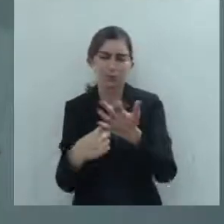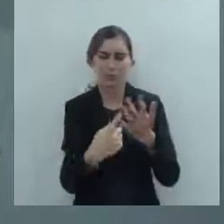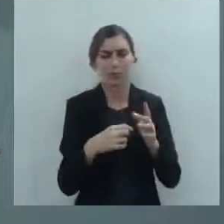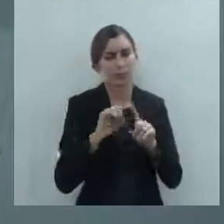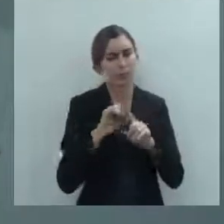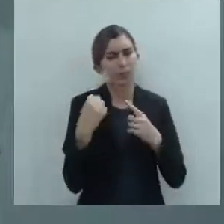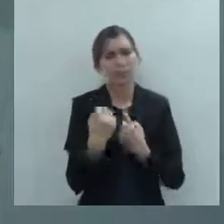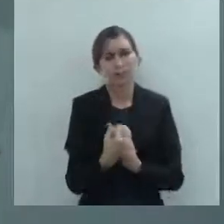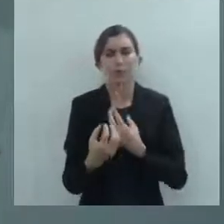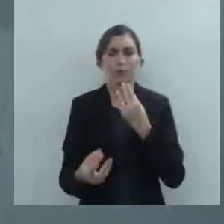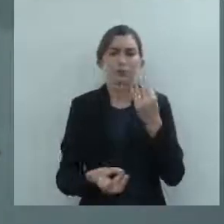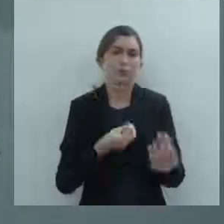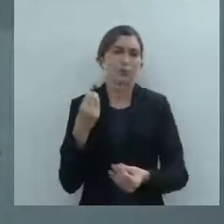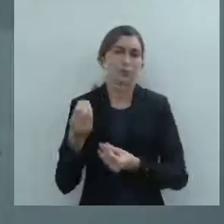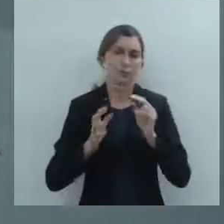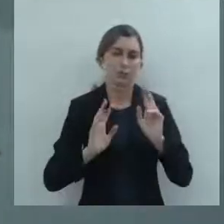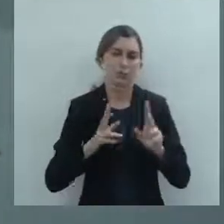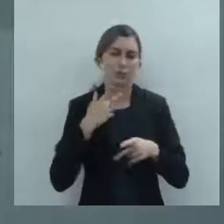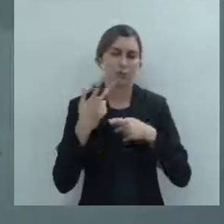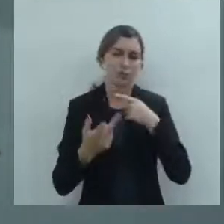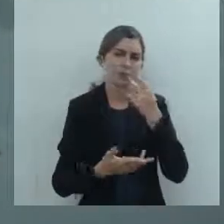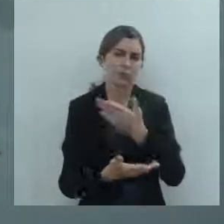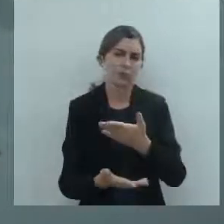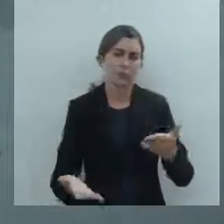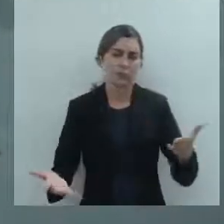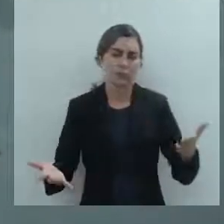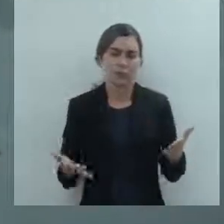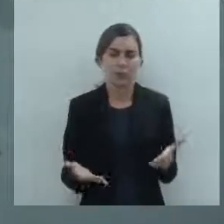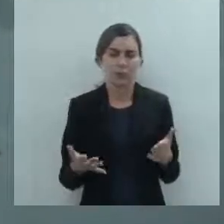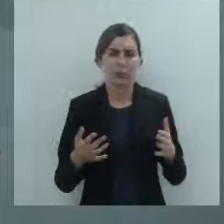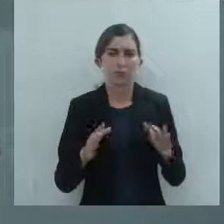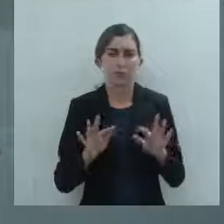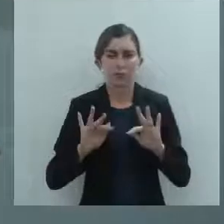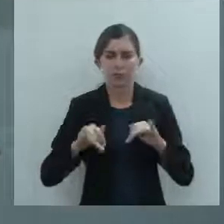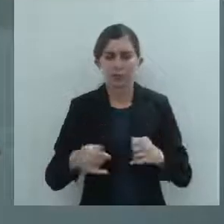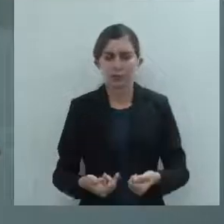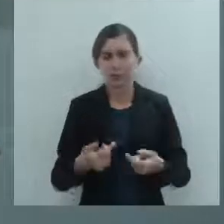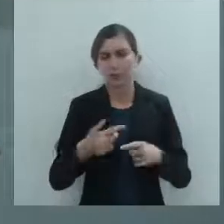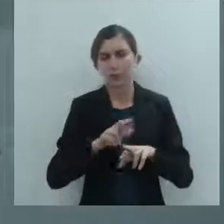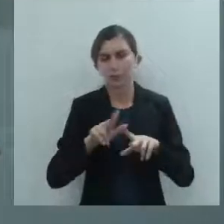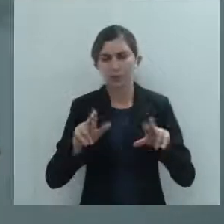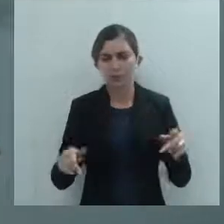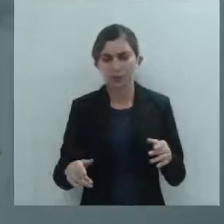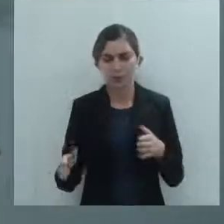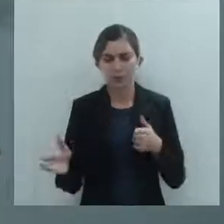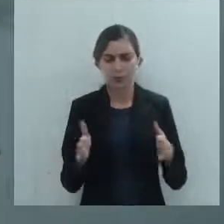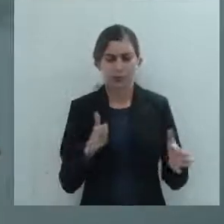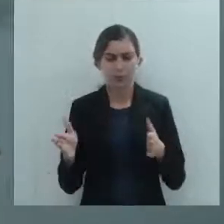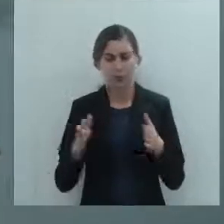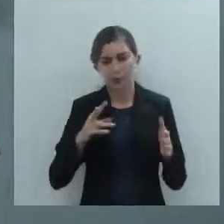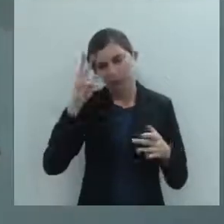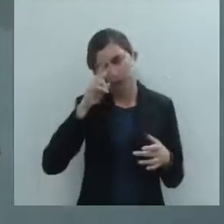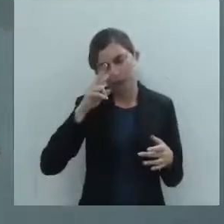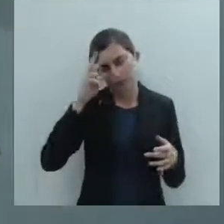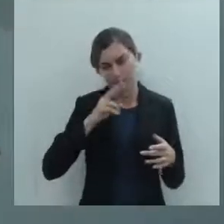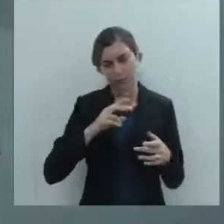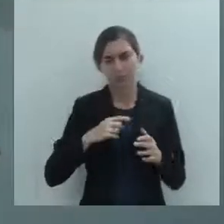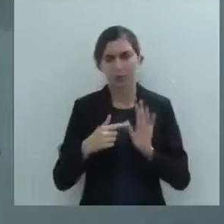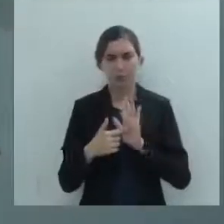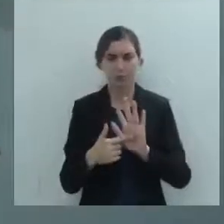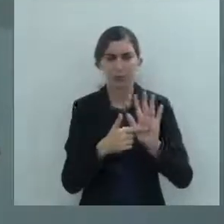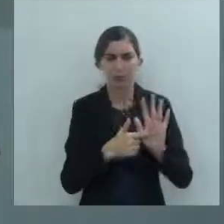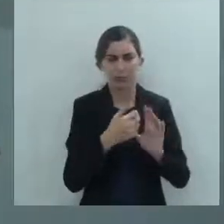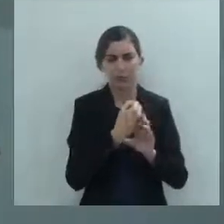bem como já falei para vocês ela serve para fins didáticos os períodos históricos apresentam